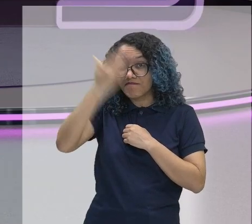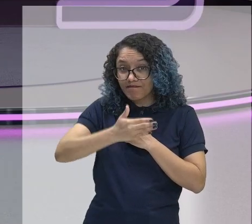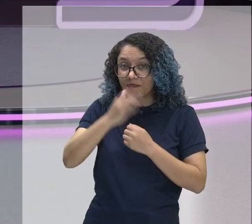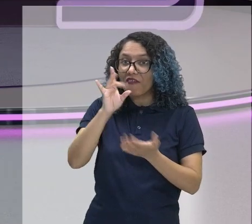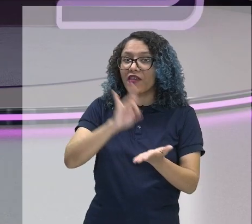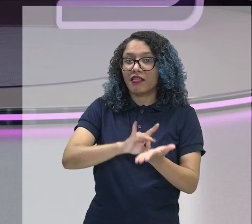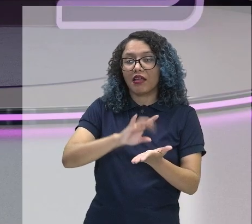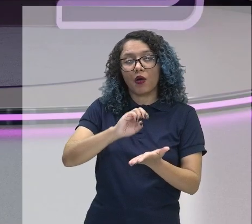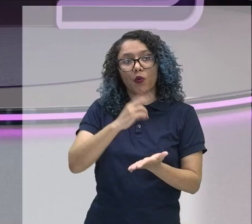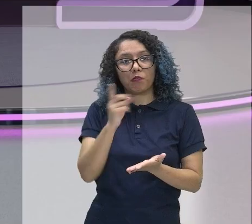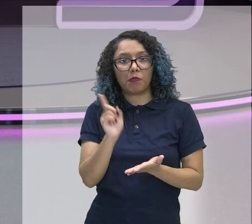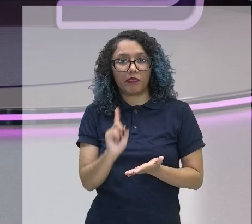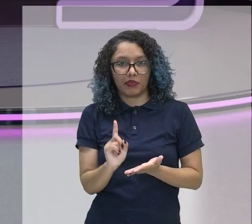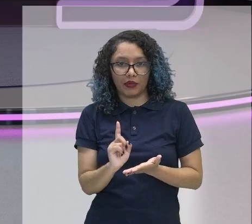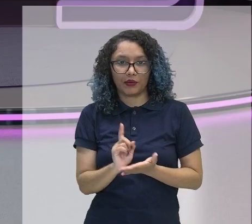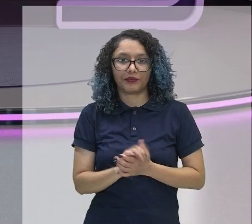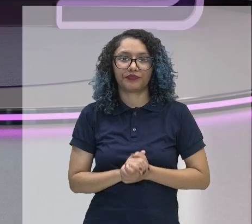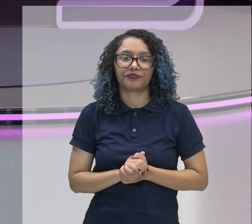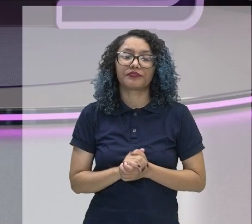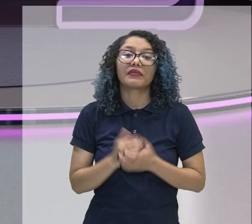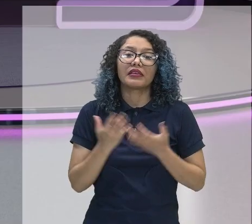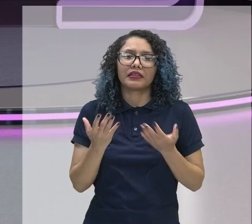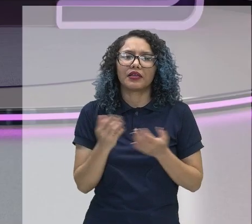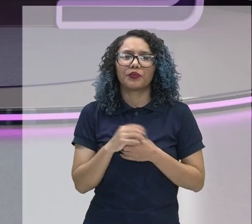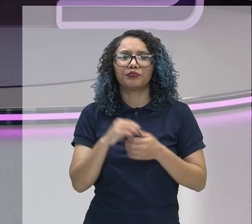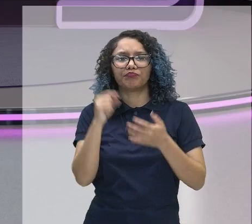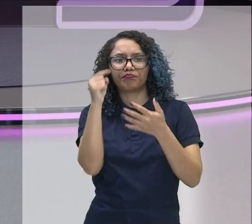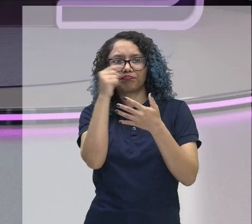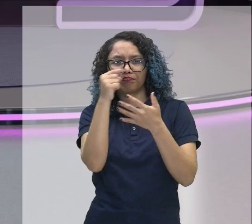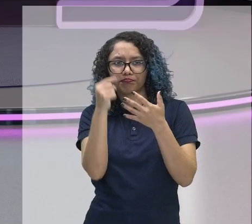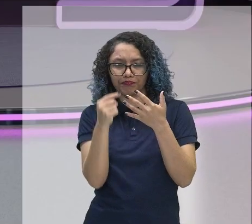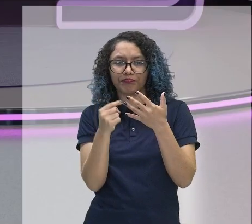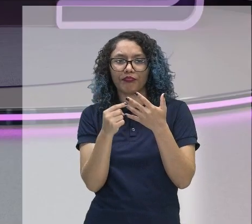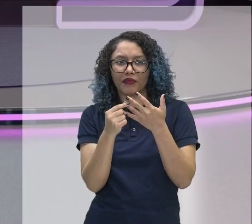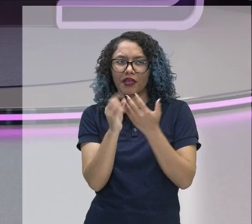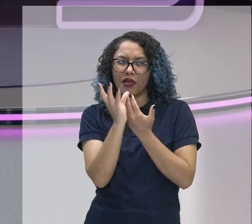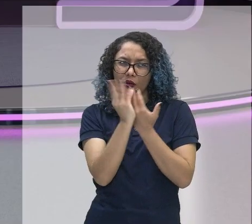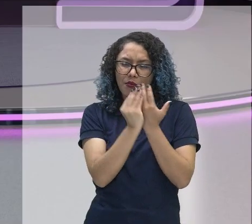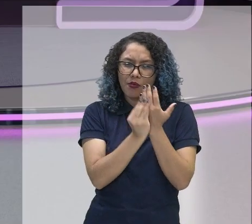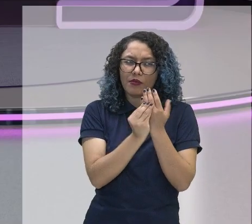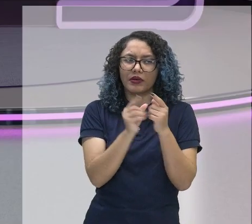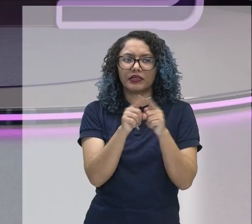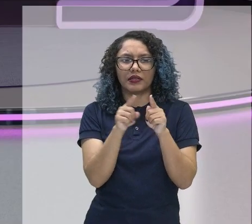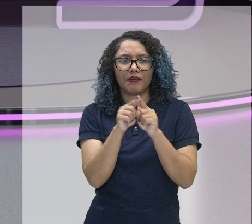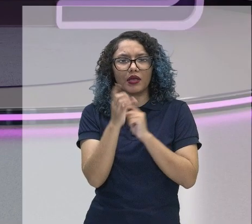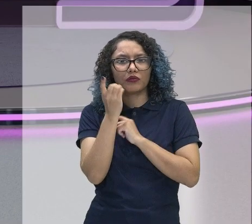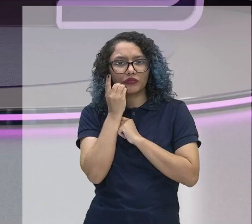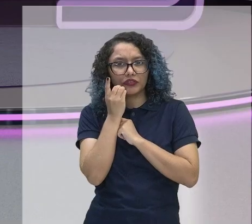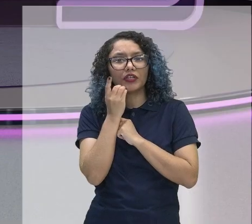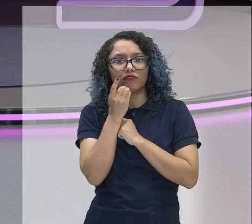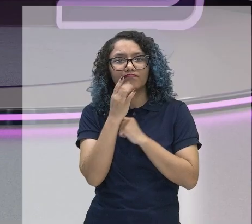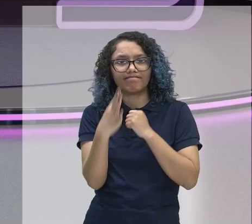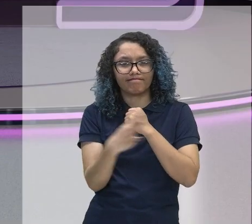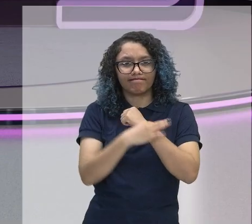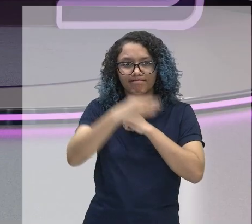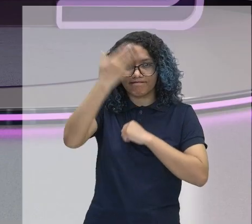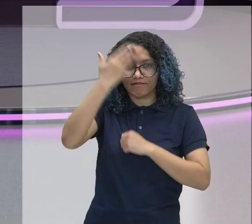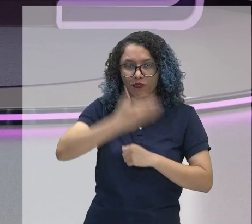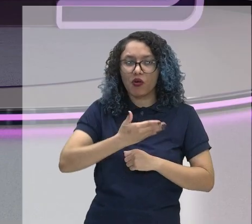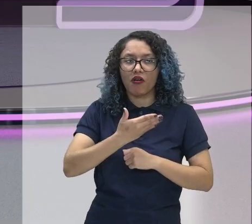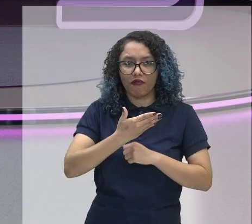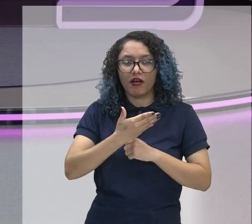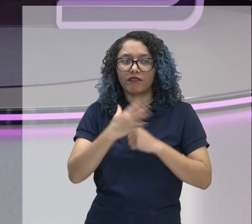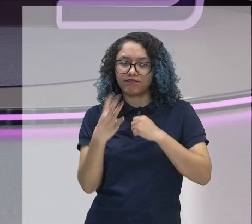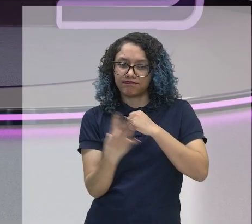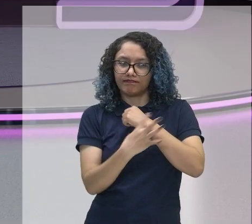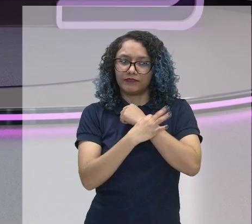tá certo? Então, esses dados, fonte e data, garantem a veracidade das informações contidas nesse gráfico,